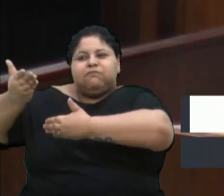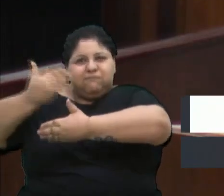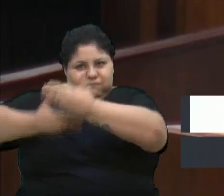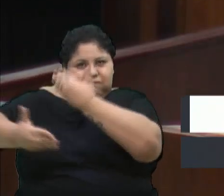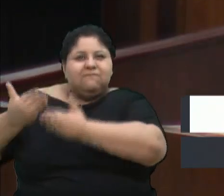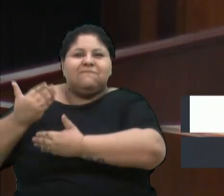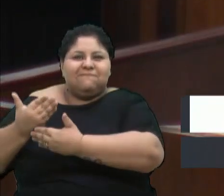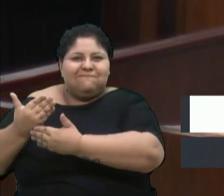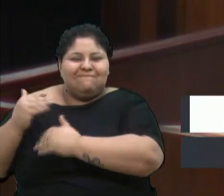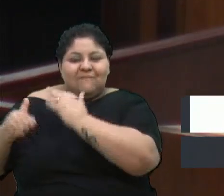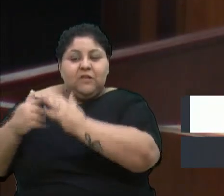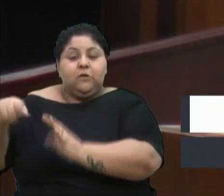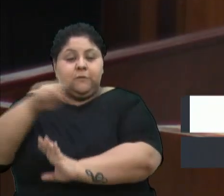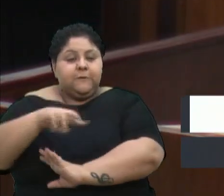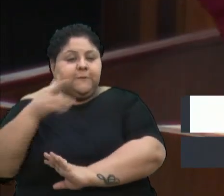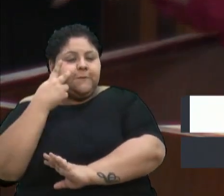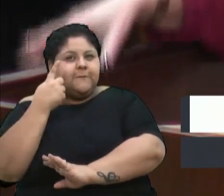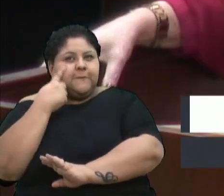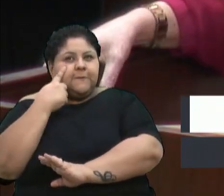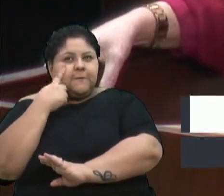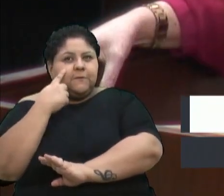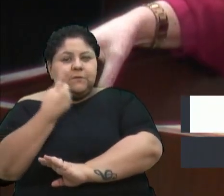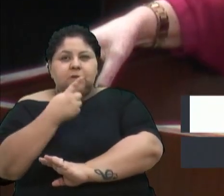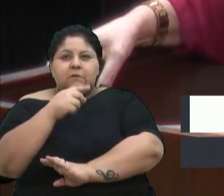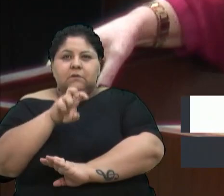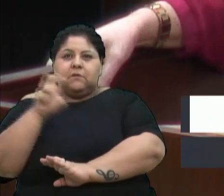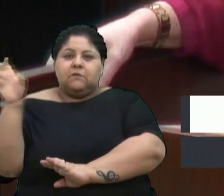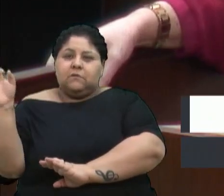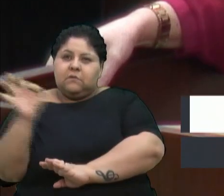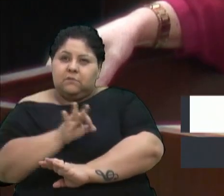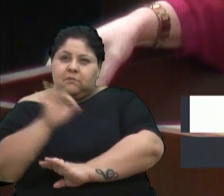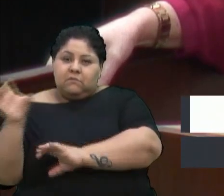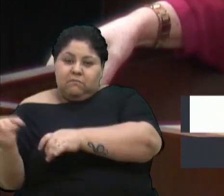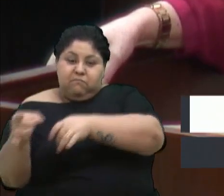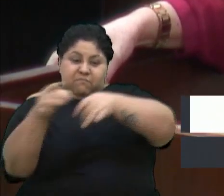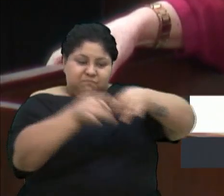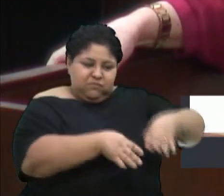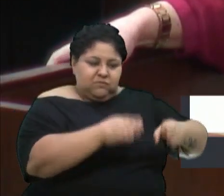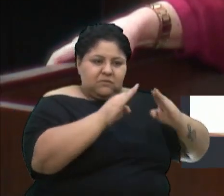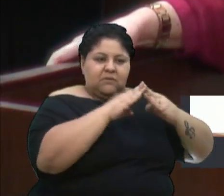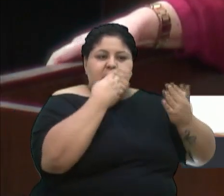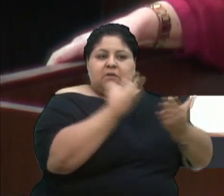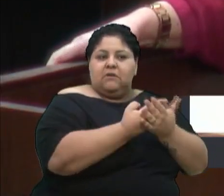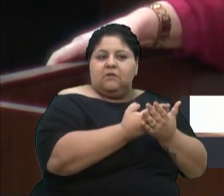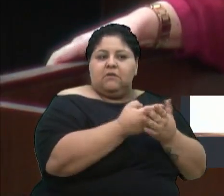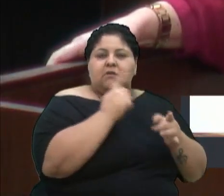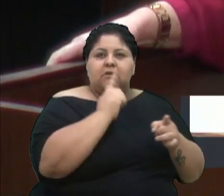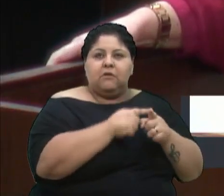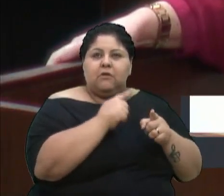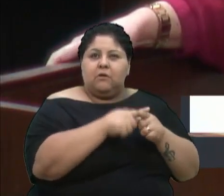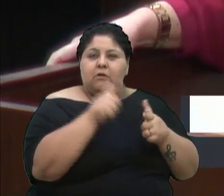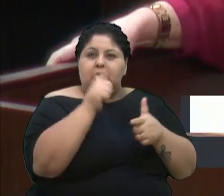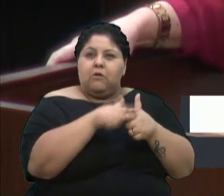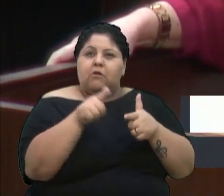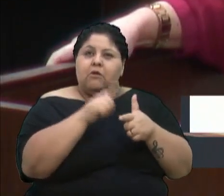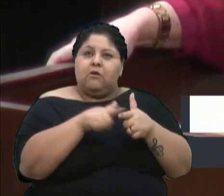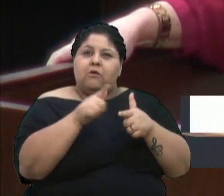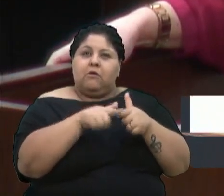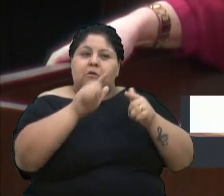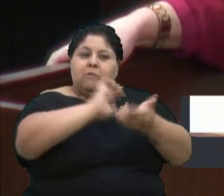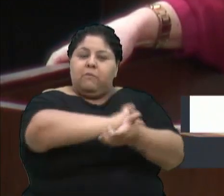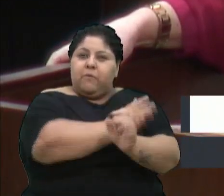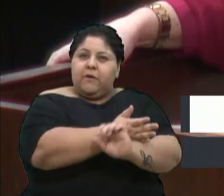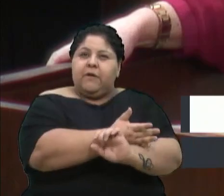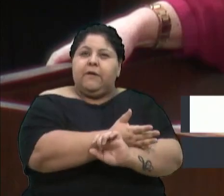Então, quando a gente vê que cerca de 15% abandona a escola por algum tipo de discriminação que